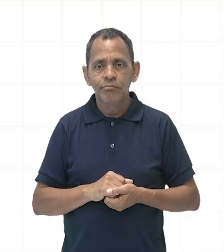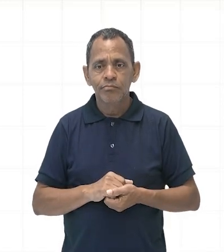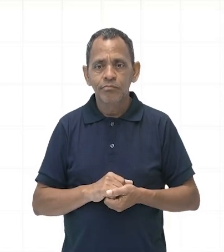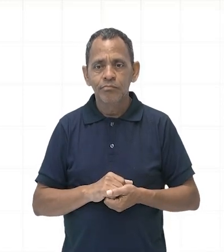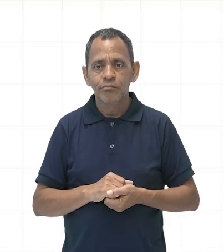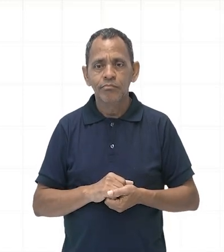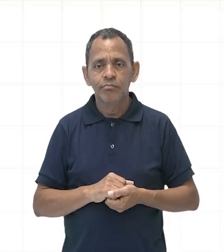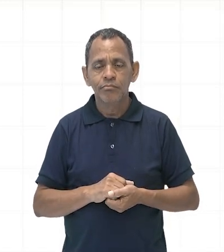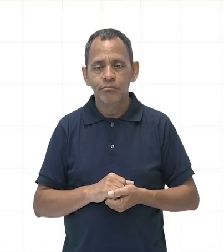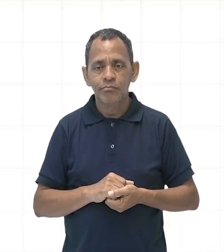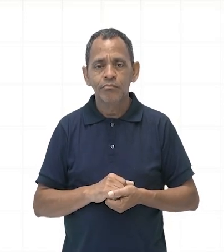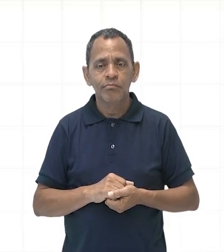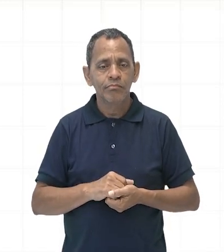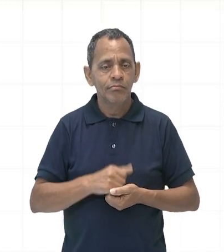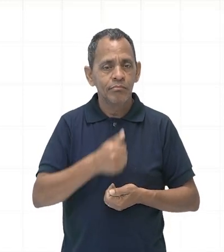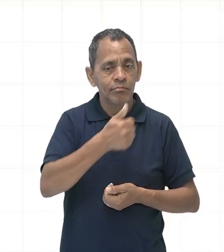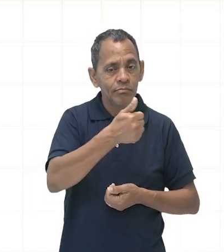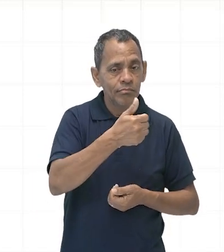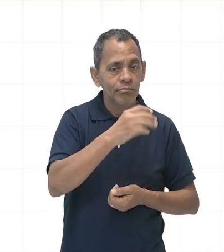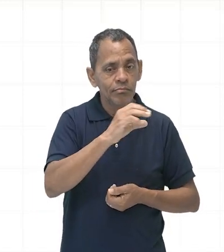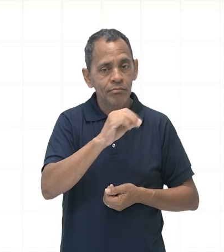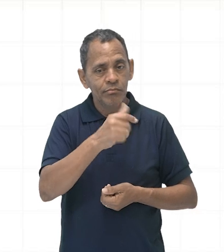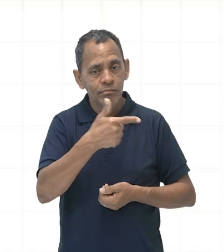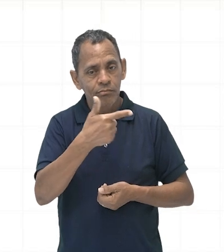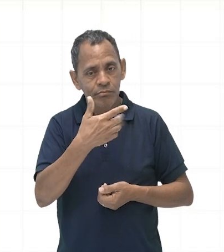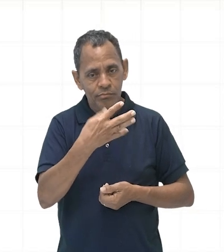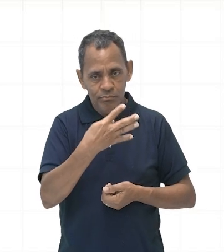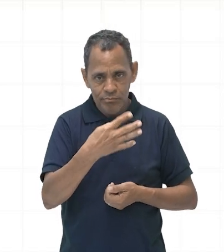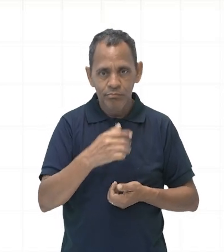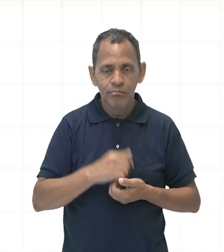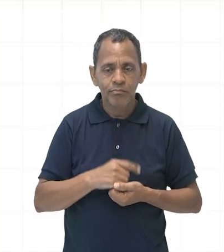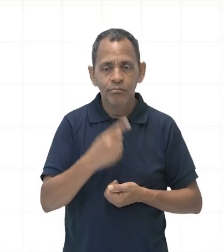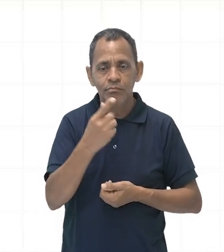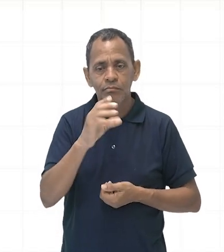então 1024 vezes 1024 já vai dar